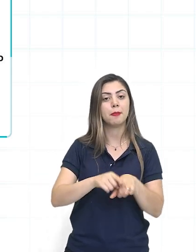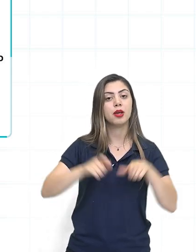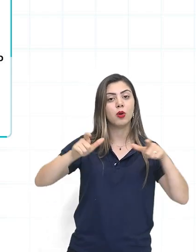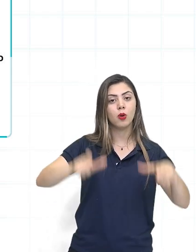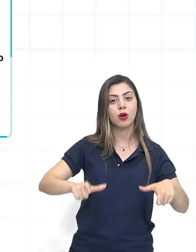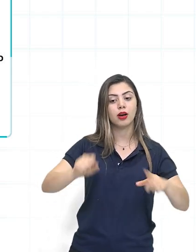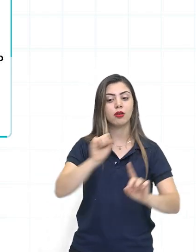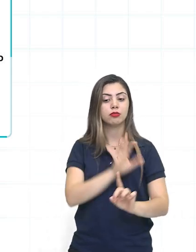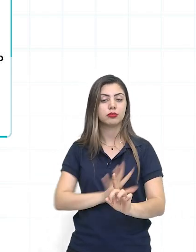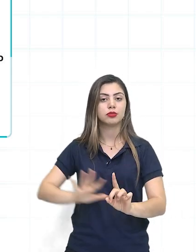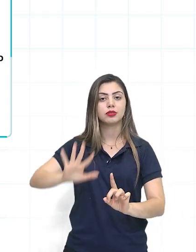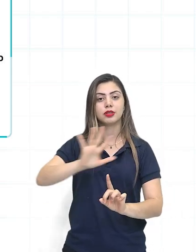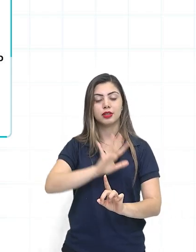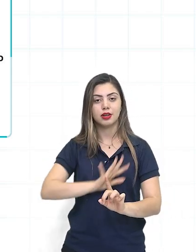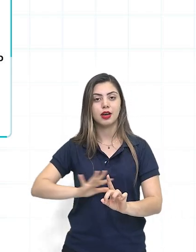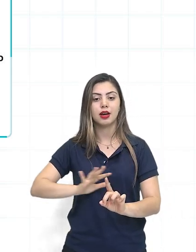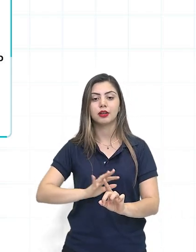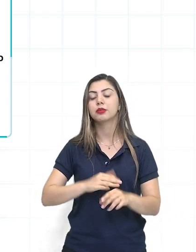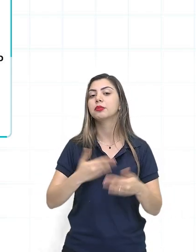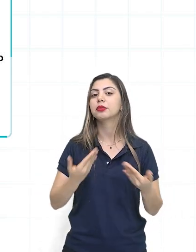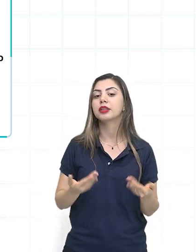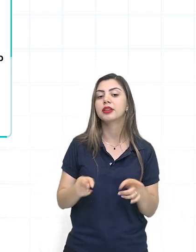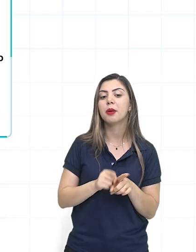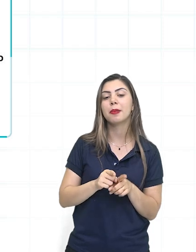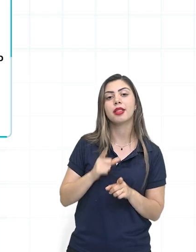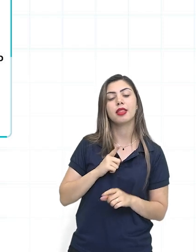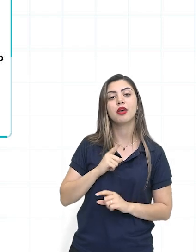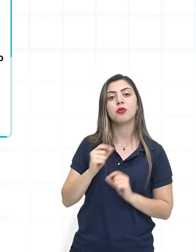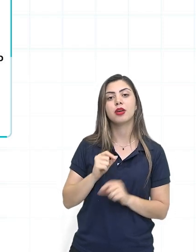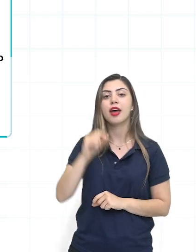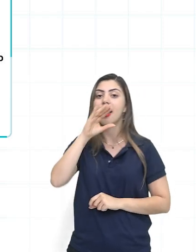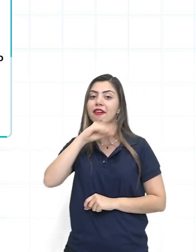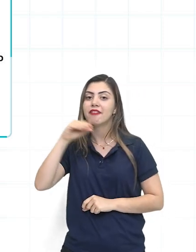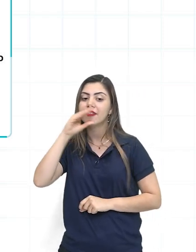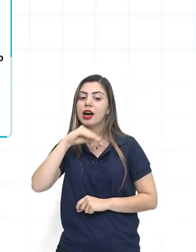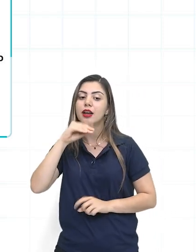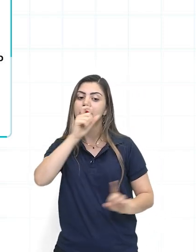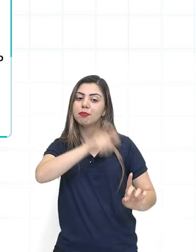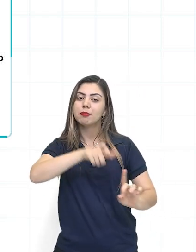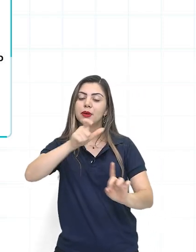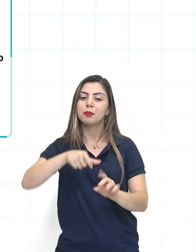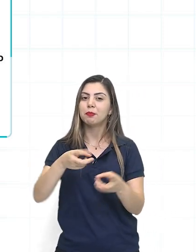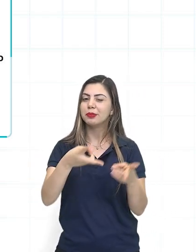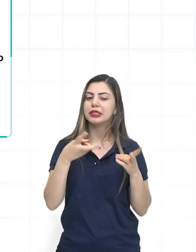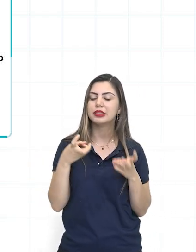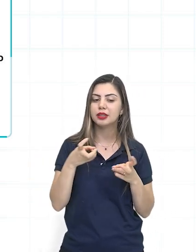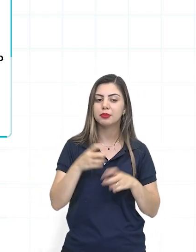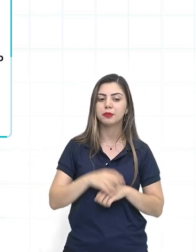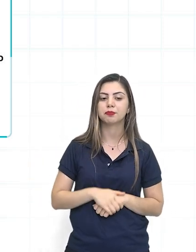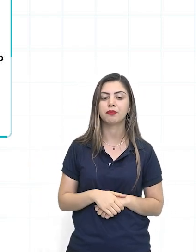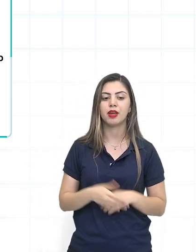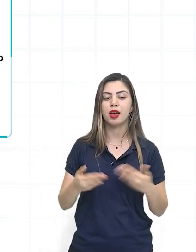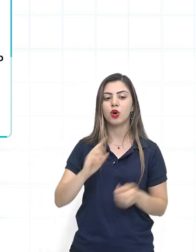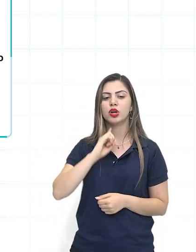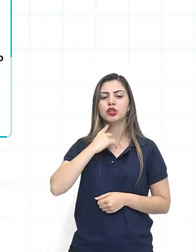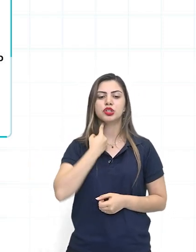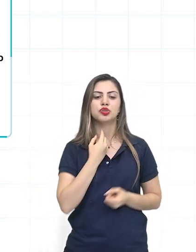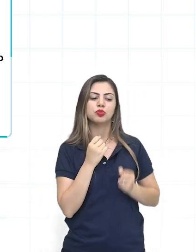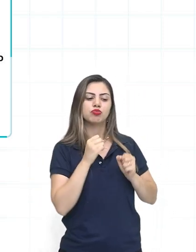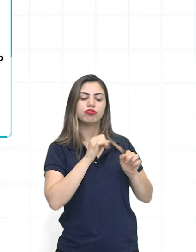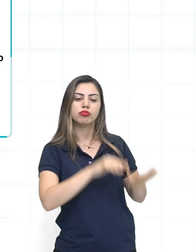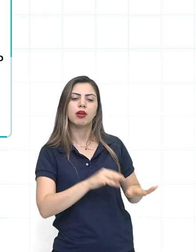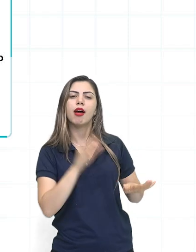que é o cenário, né, e nós vamos ter a fala de cada um dos personagens, como você pode observar. Vou deixar o lixo aqui